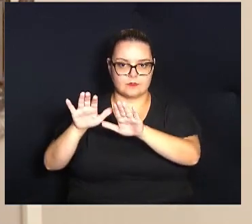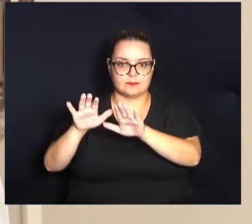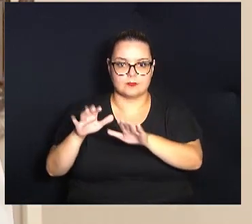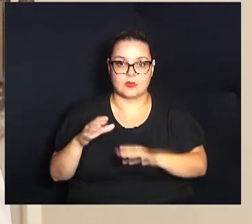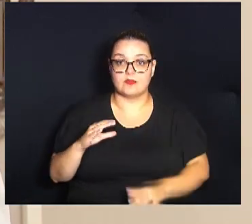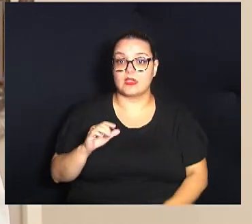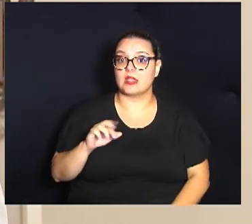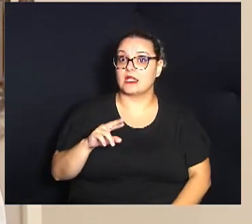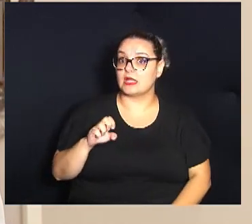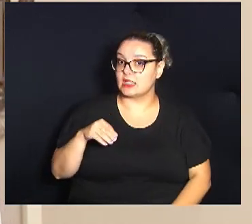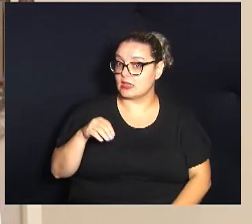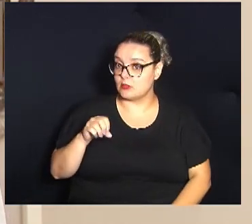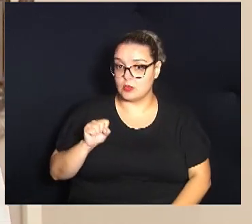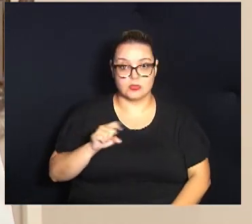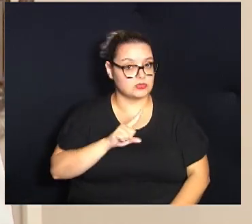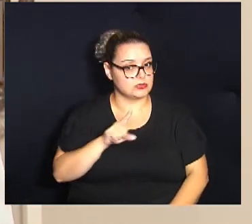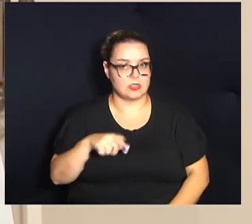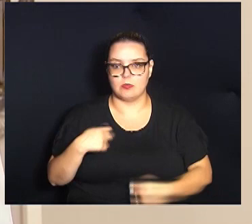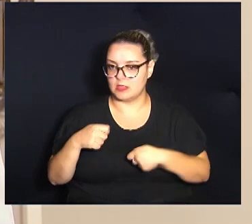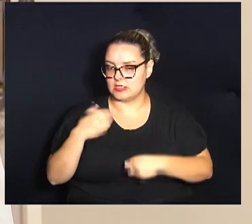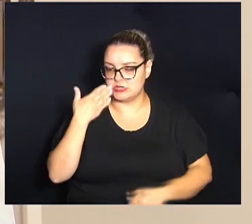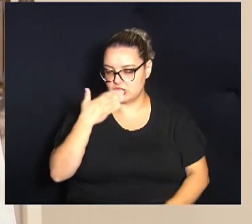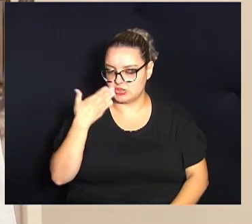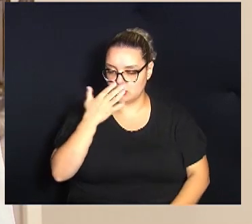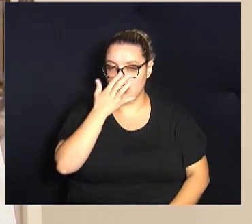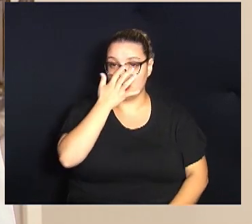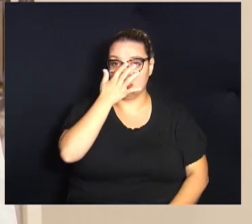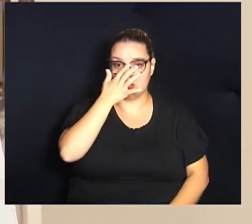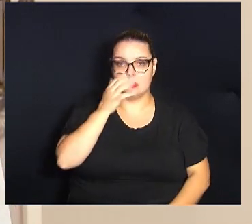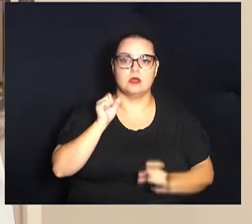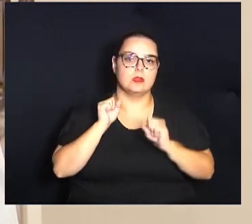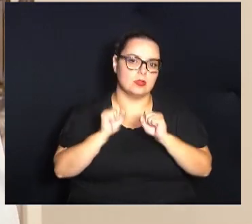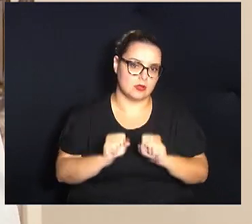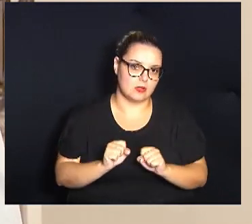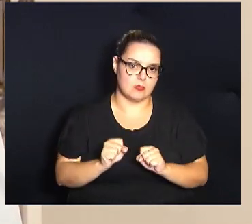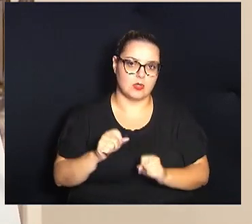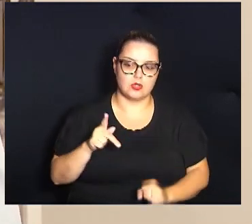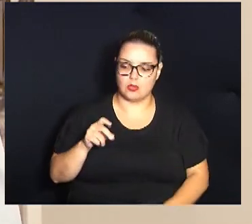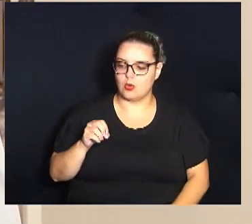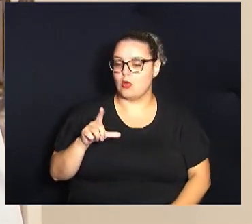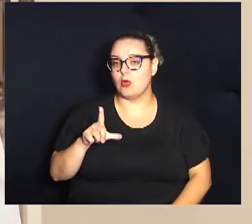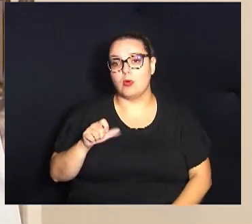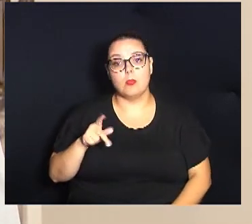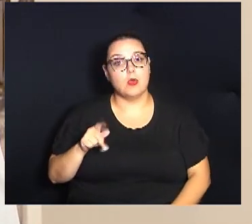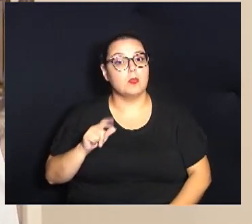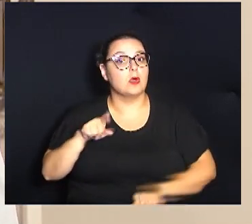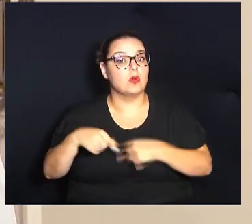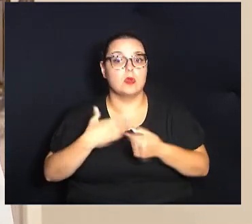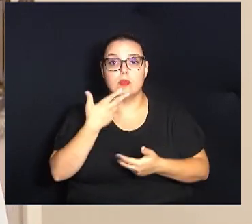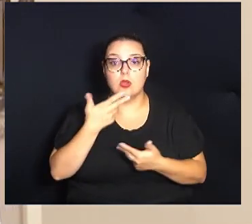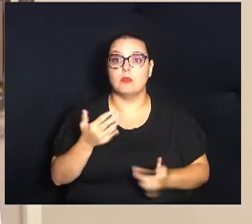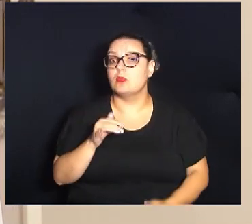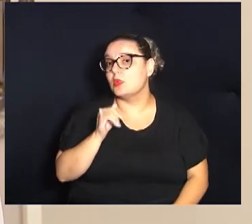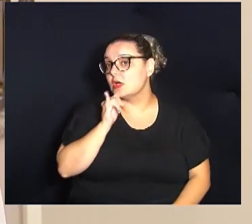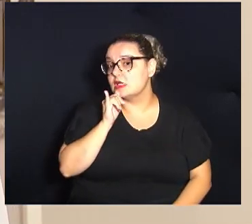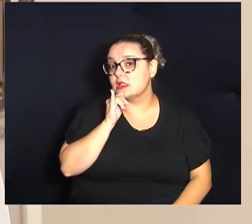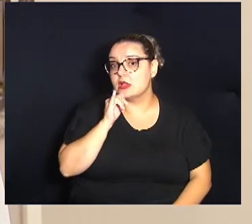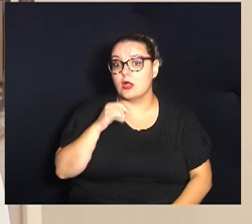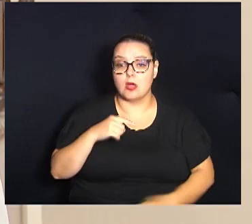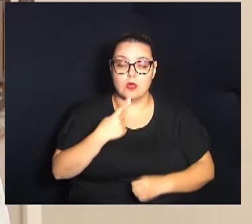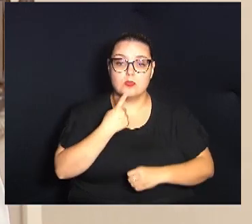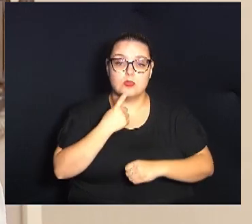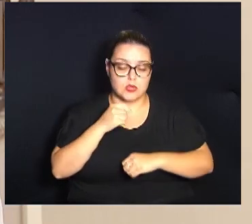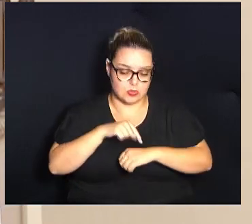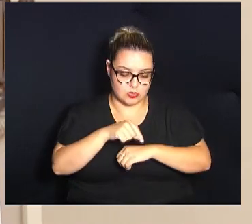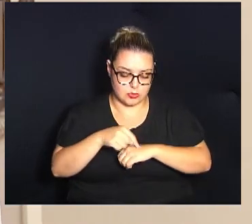cremoso e não precisa de açúcar. E pode ser com polpa de outras frutas, por exemplo, morango, né? Bate a polpa